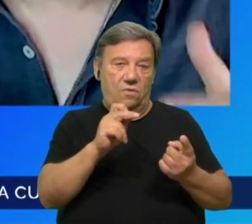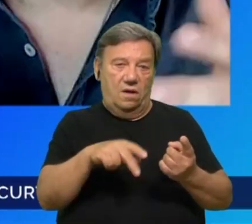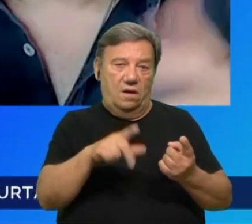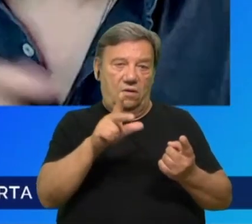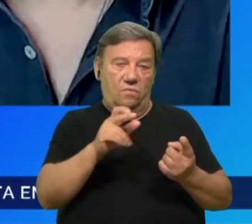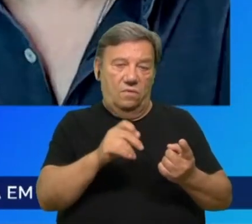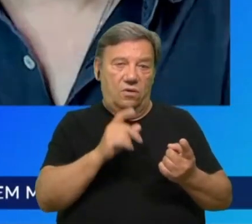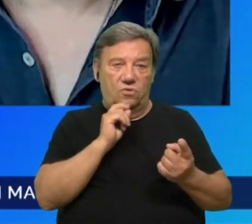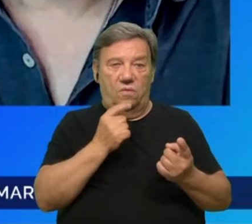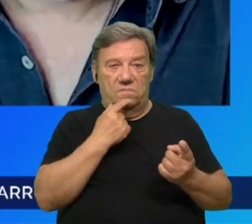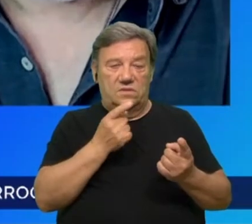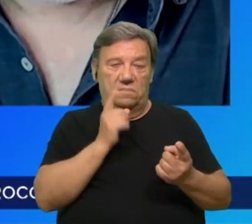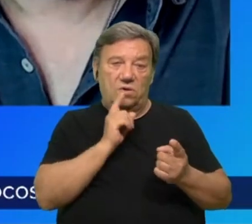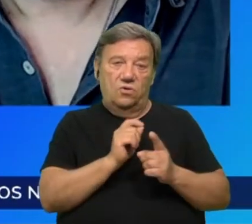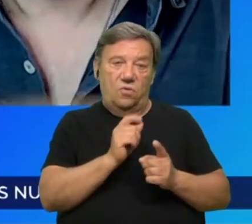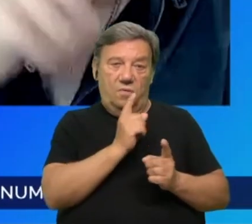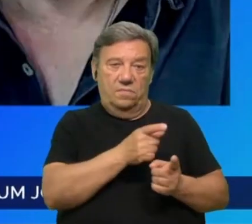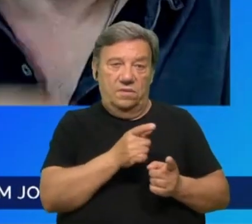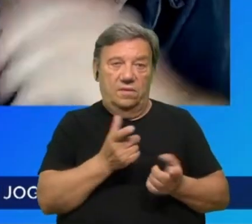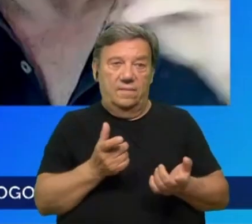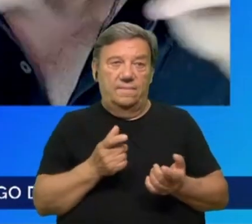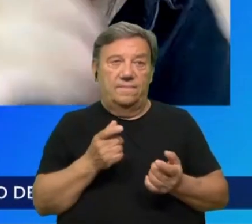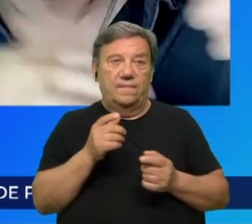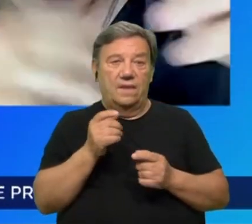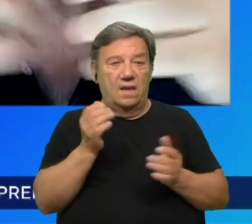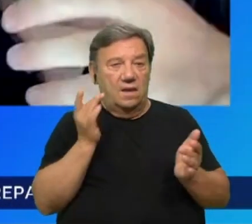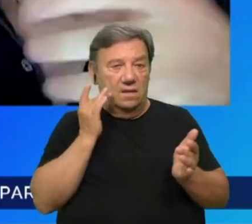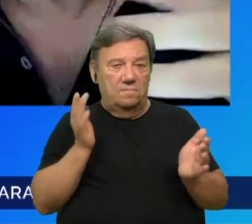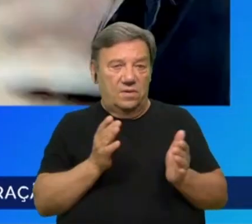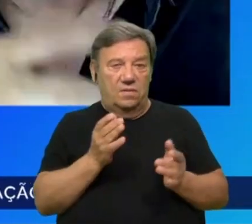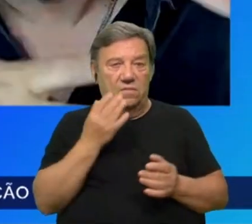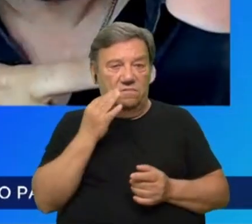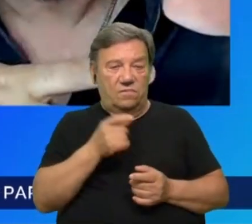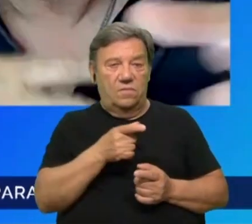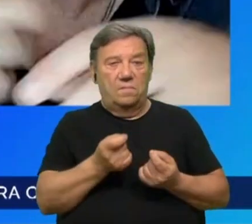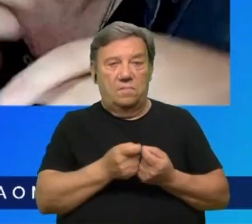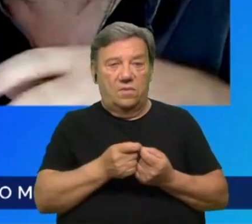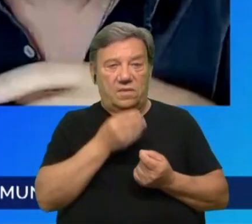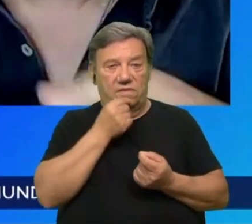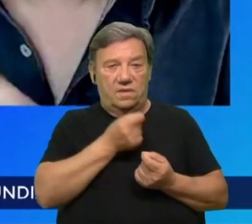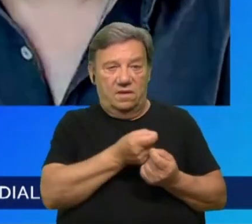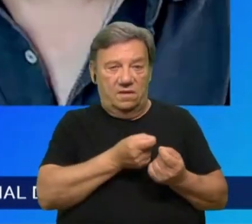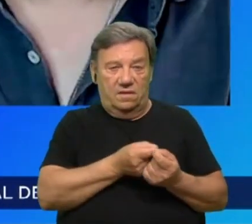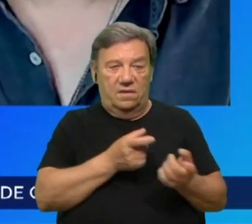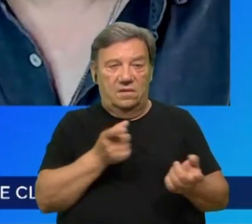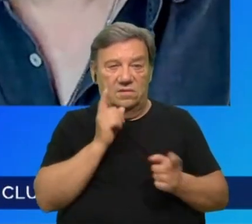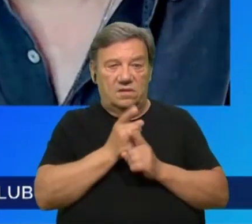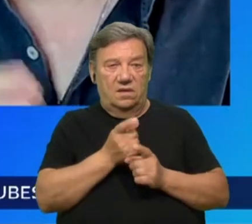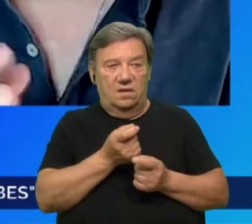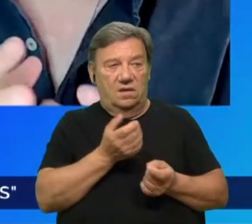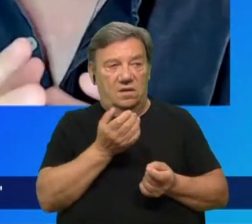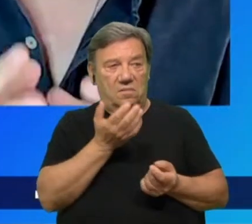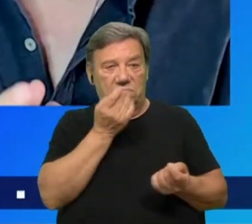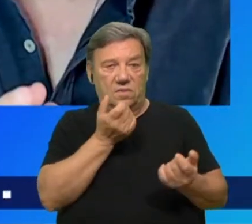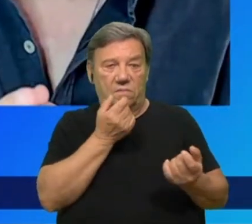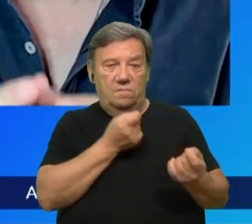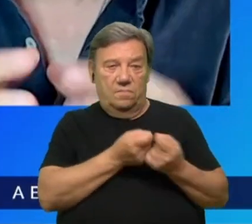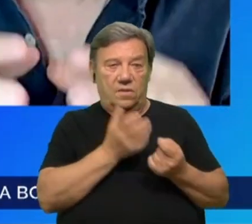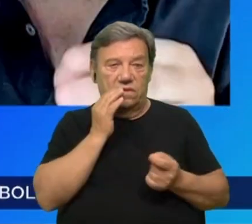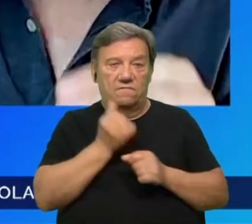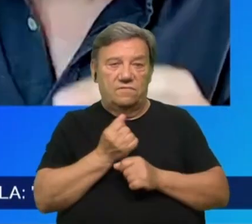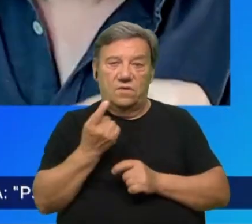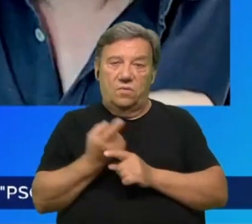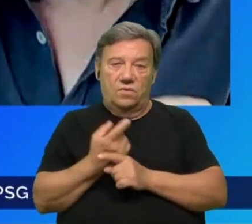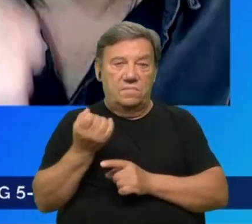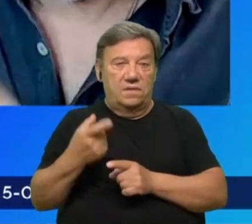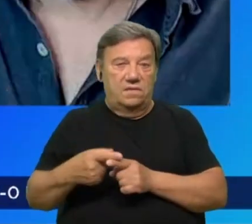Eu sei, é um nome esquisito, mas é mesmo esse o nome do asteroide. É pequeno, é muito vulgar, é próximo da Terra. portanto ele está relativamente próximo daqui, e vai tentar fazer uma coisa